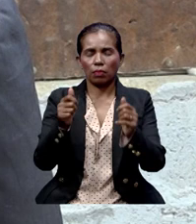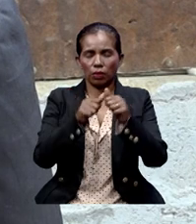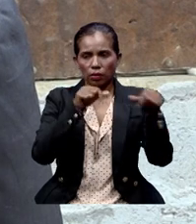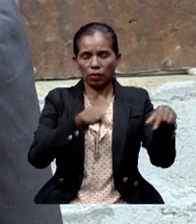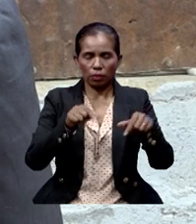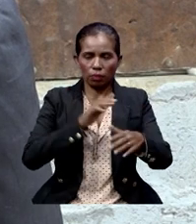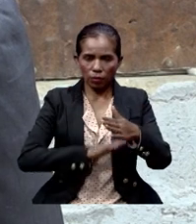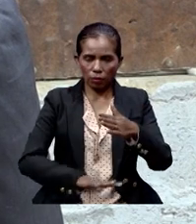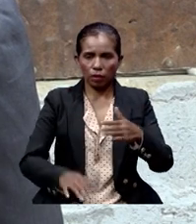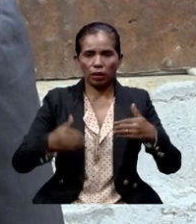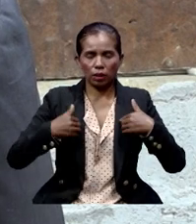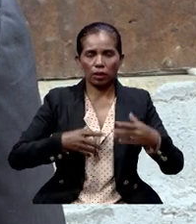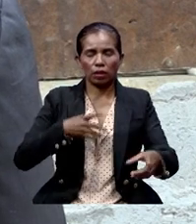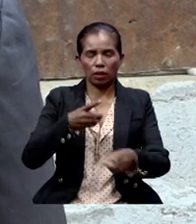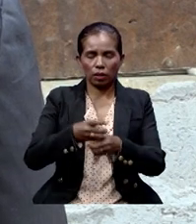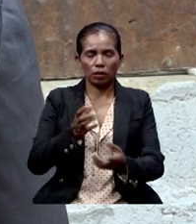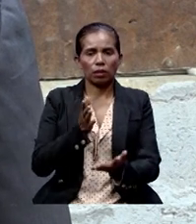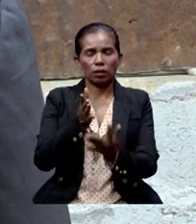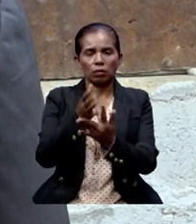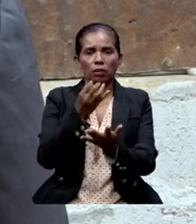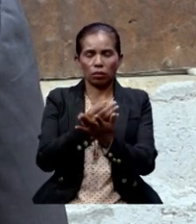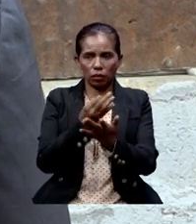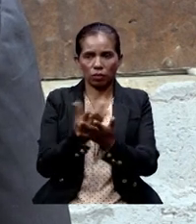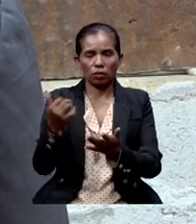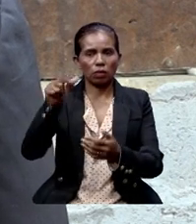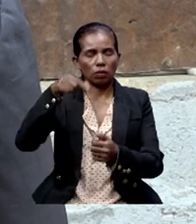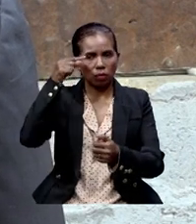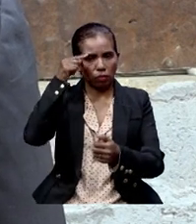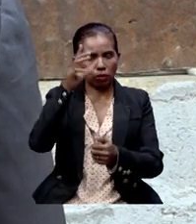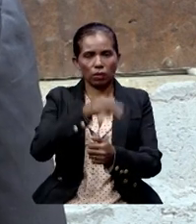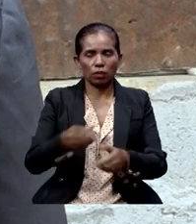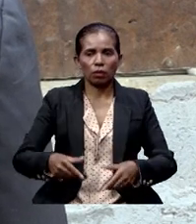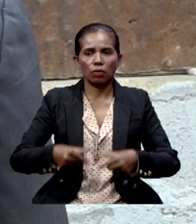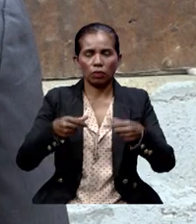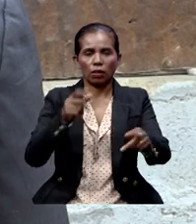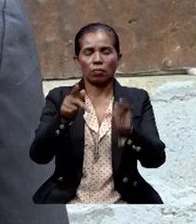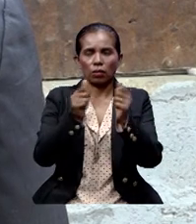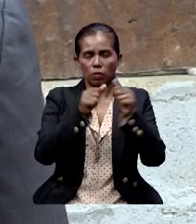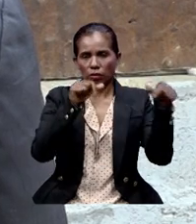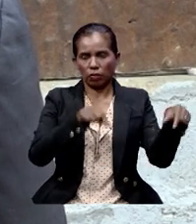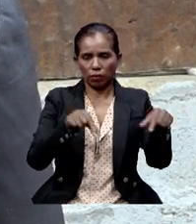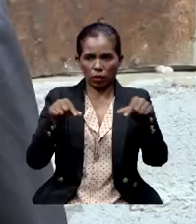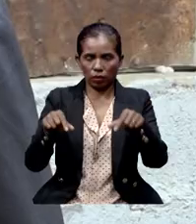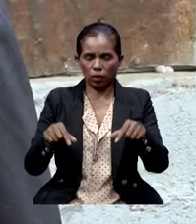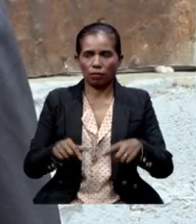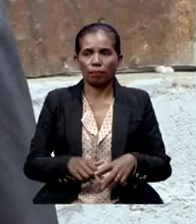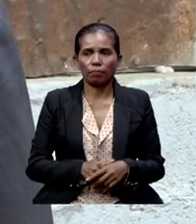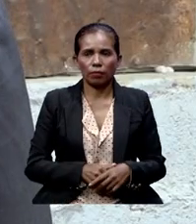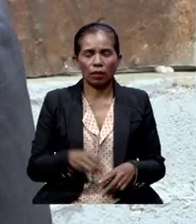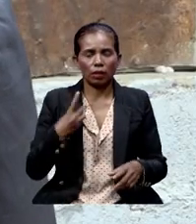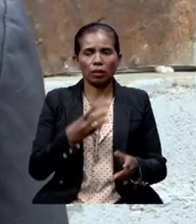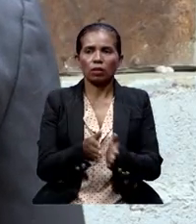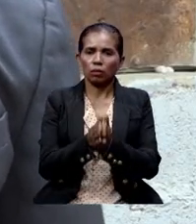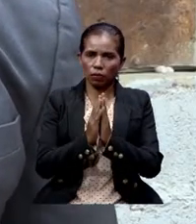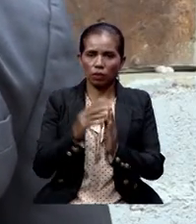Moris Maimo si ye direito atas sisi ba subsidi nebe mak governo fo ba ema ho deficiência no idioso sira. Ita izizi na